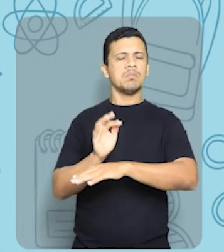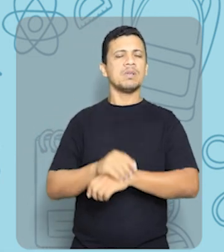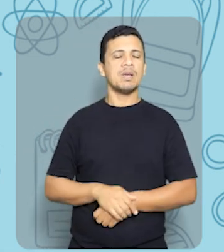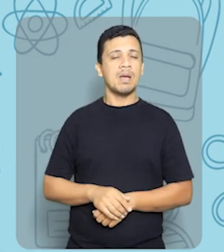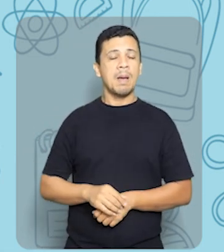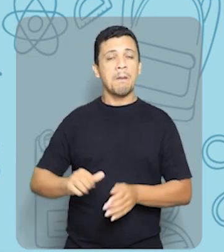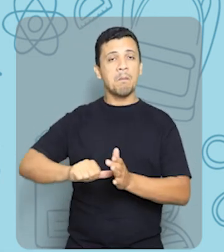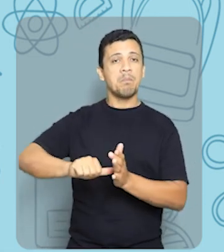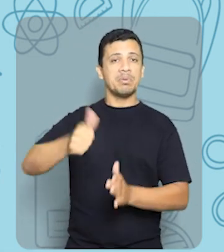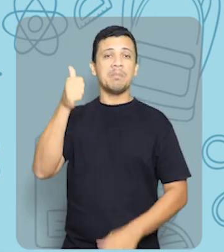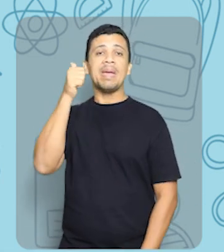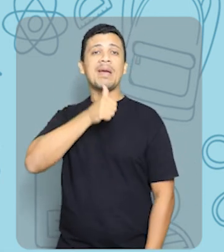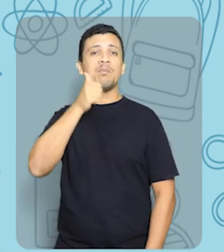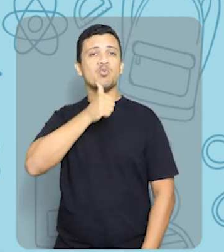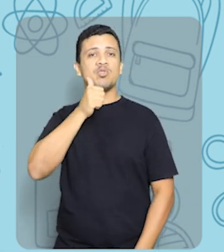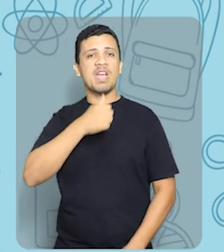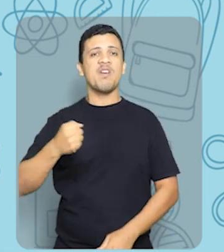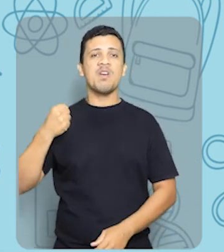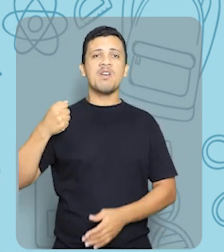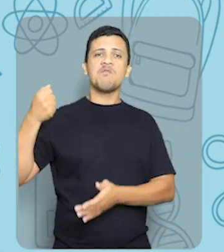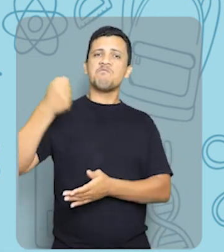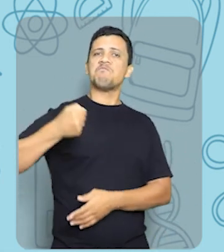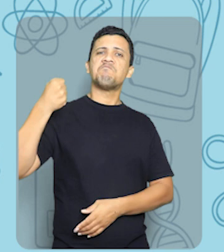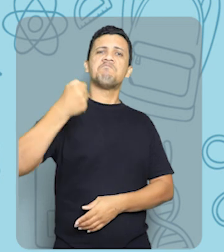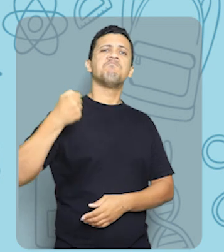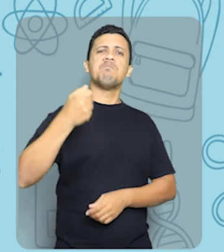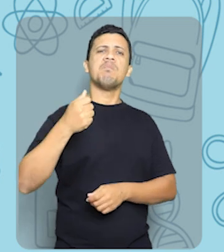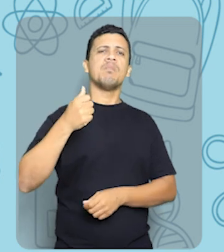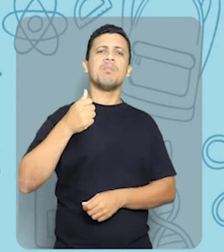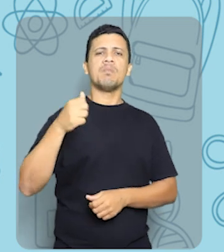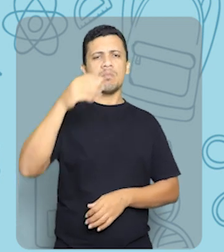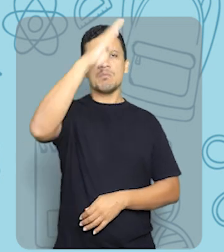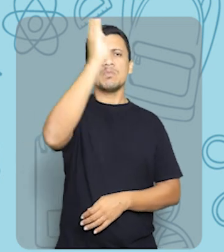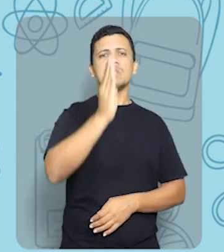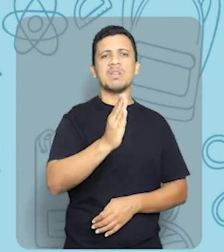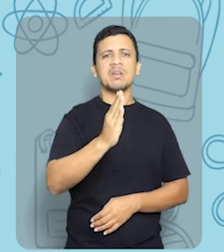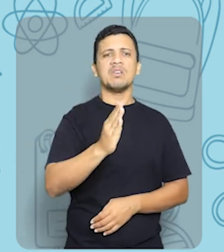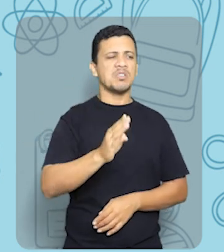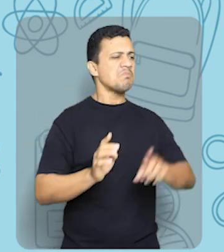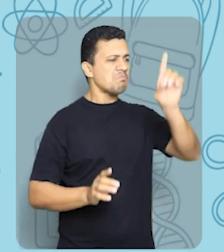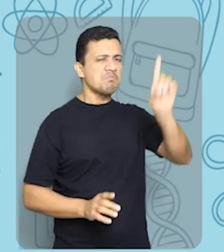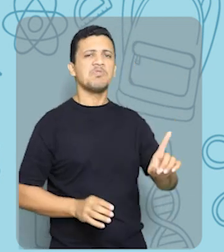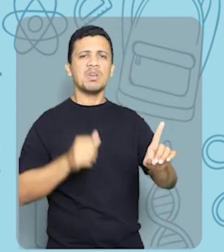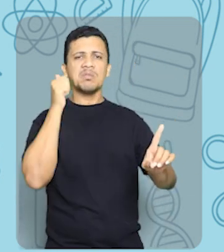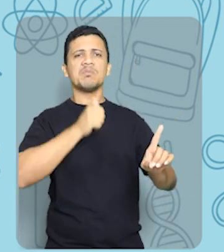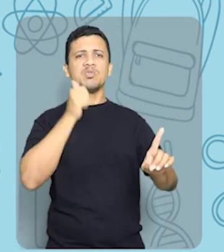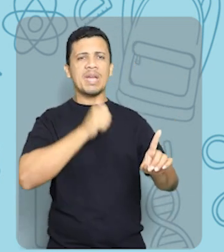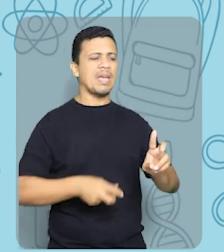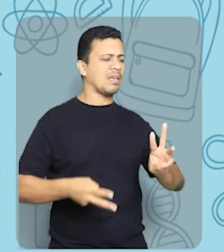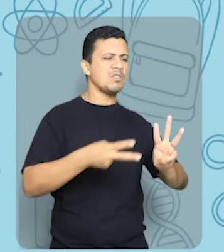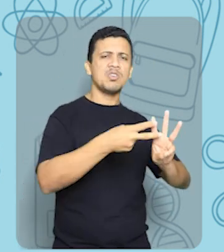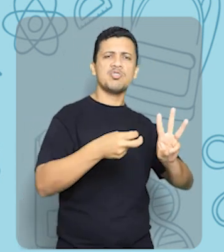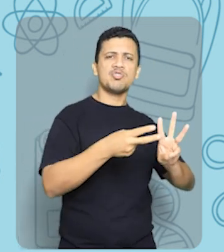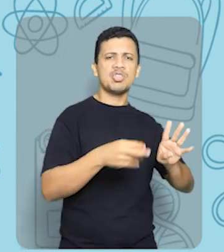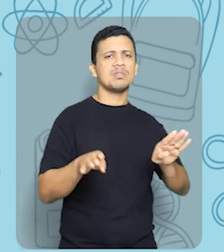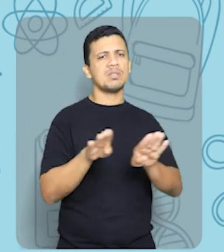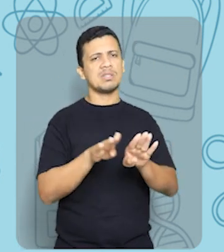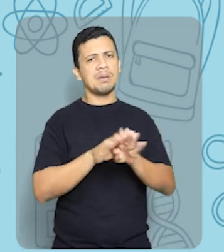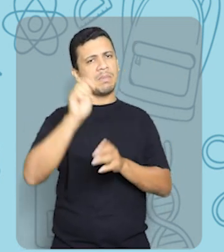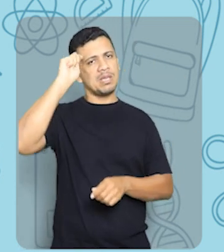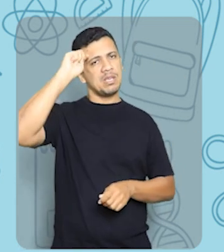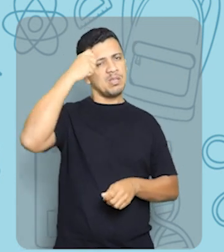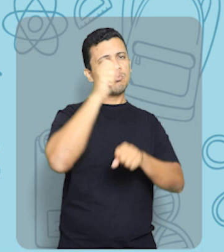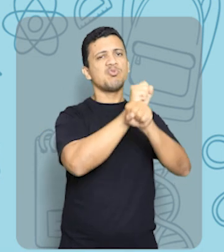a primeira feminista brasileira, ela defendia ferozmente os direitos das mulheres, dos indígenas e dos